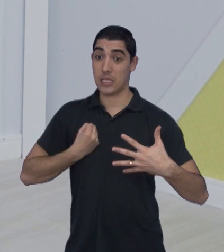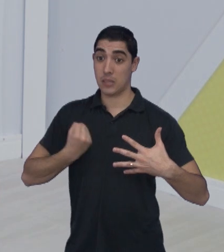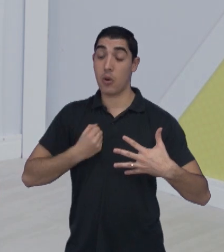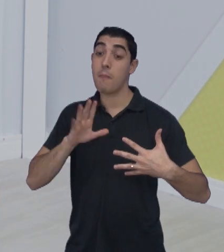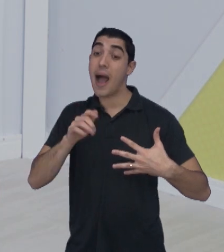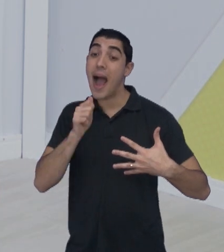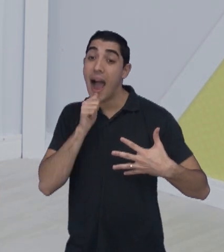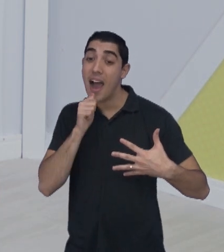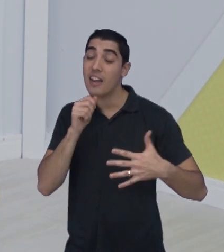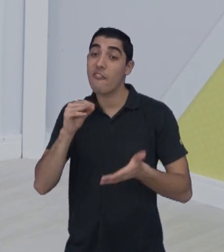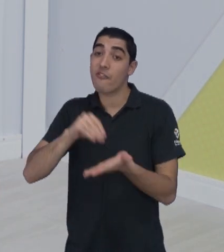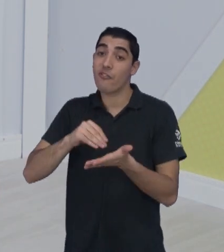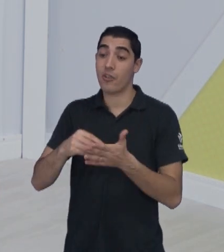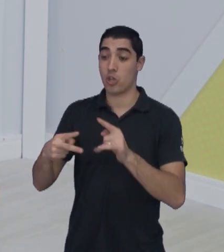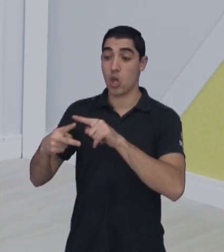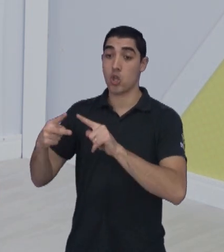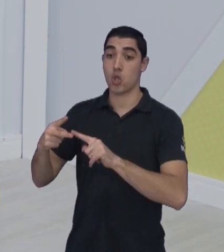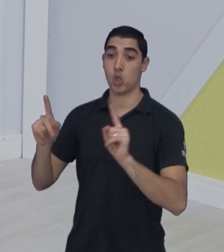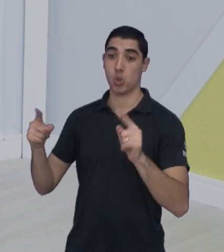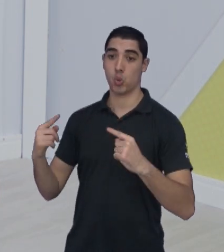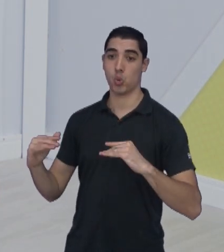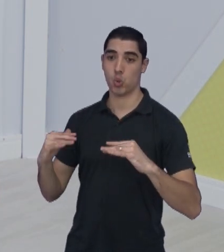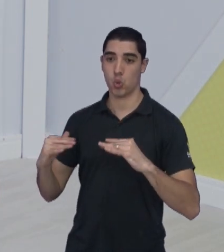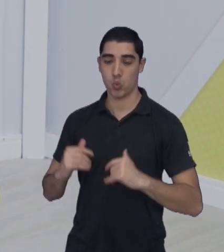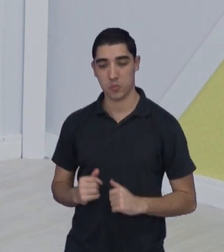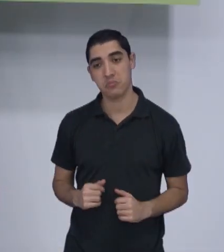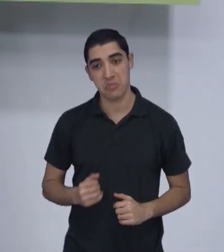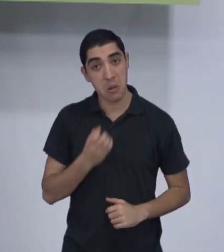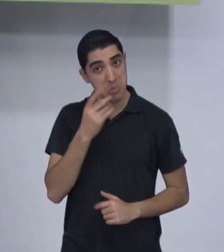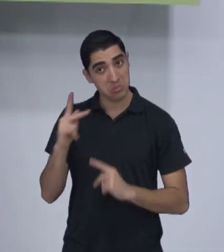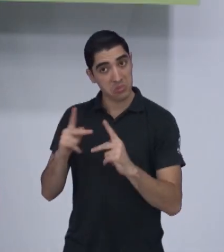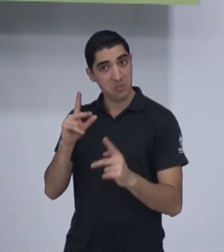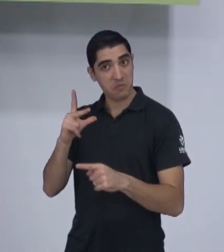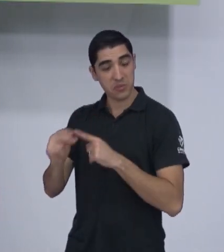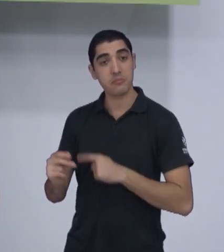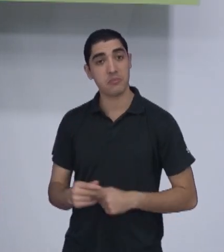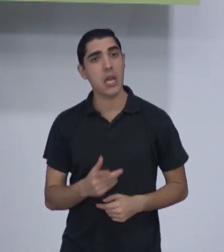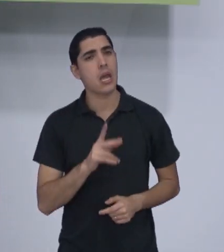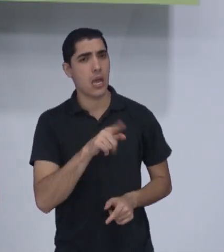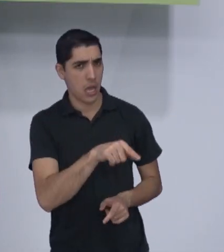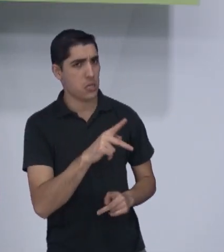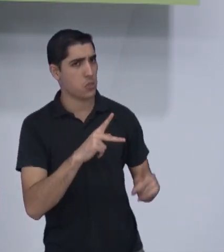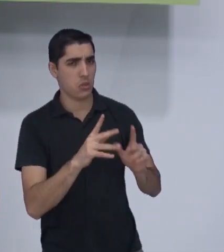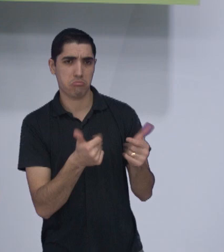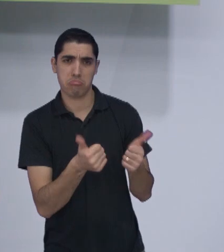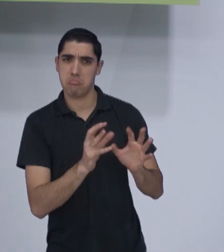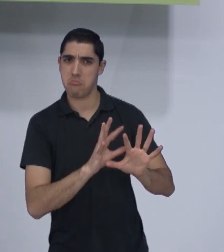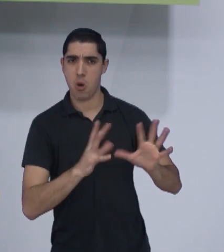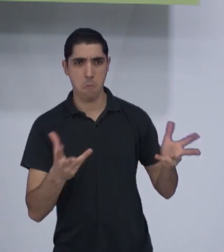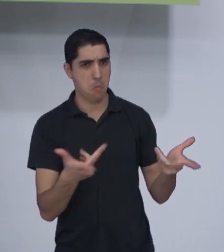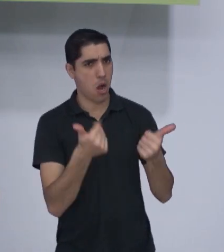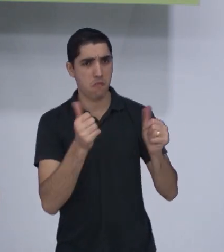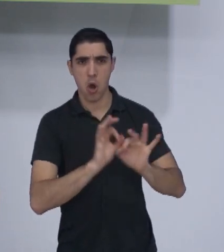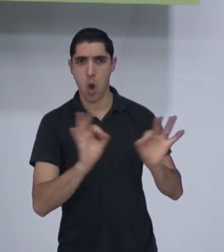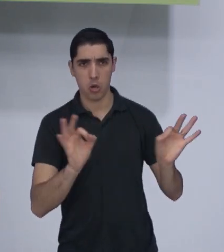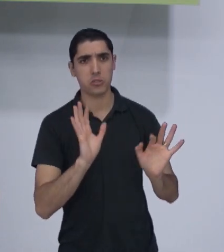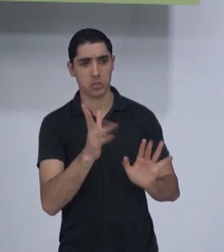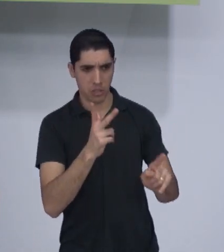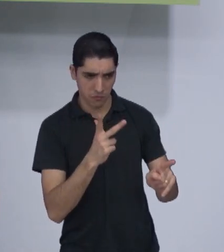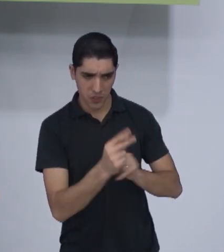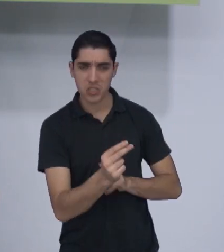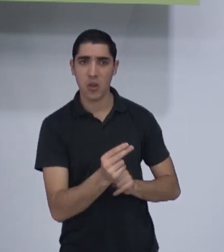menos em relação ao São José. Boa vitória do São José, Brunão. Boa vitória, o São José já encaminhou aí a classificação. Né,